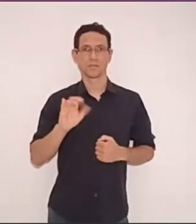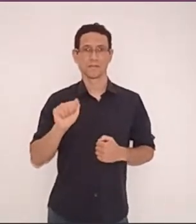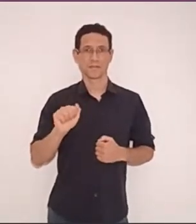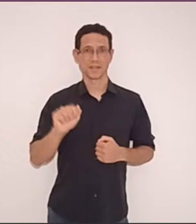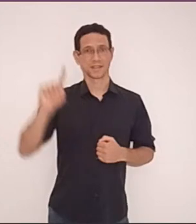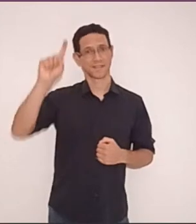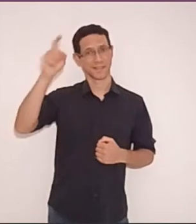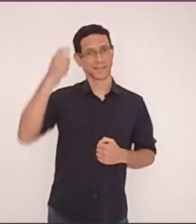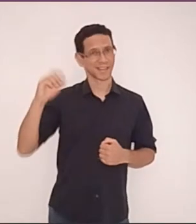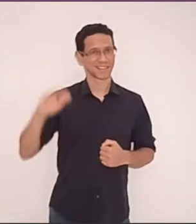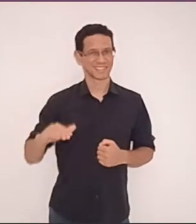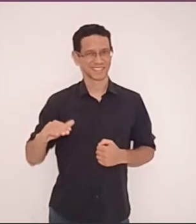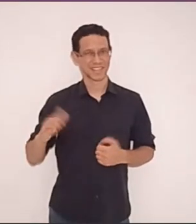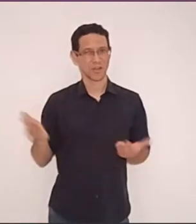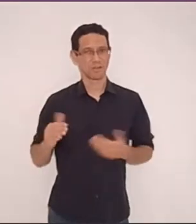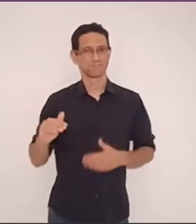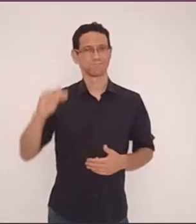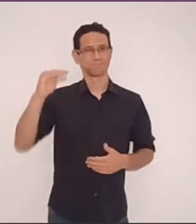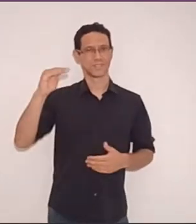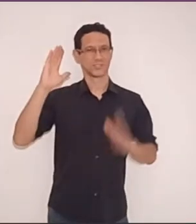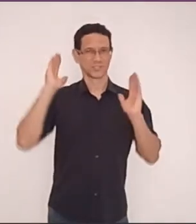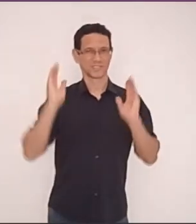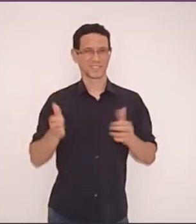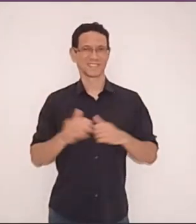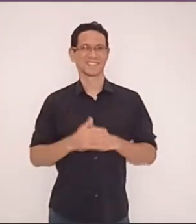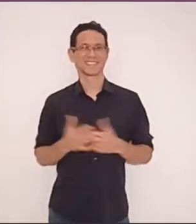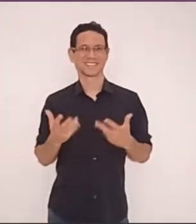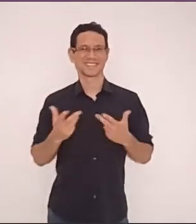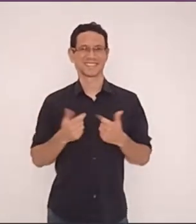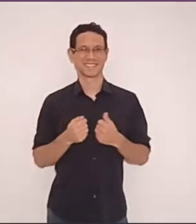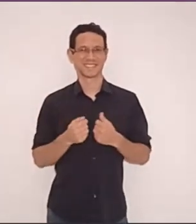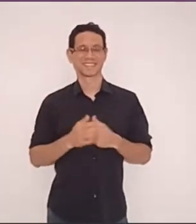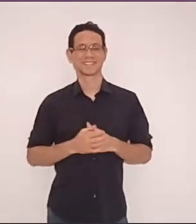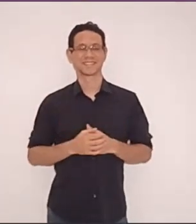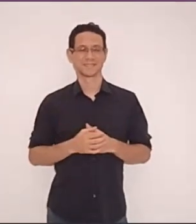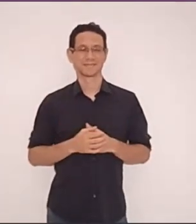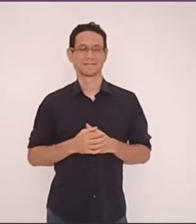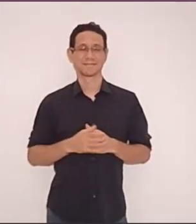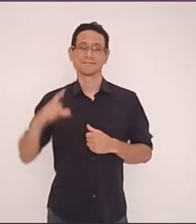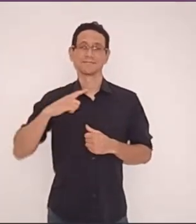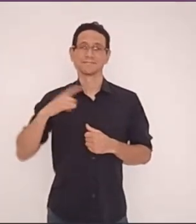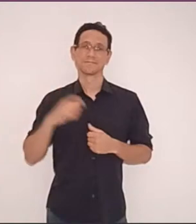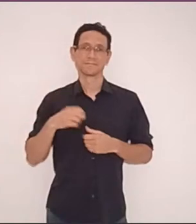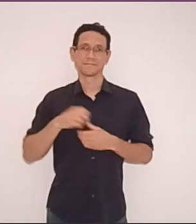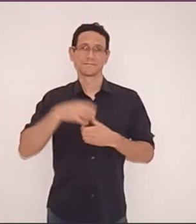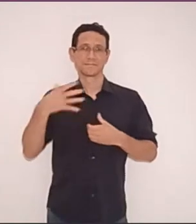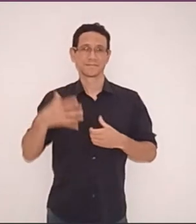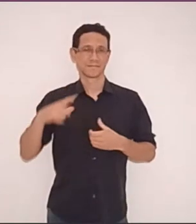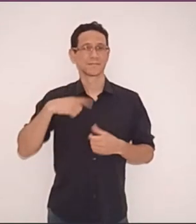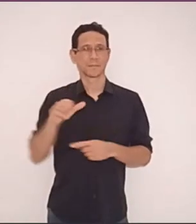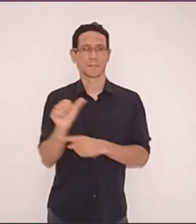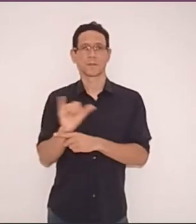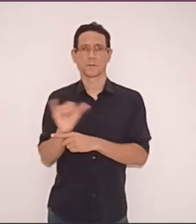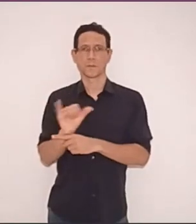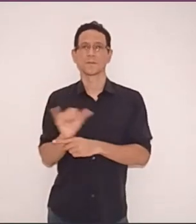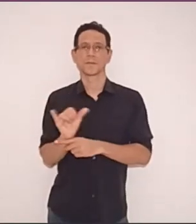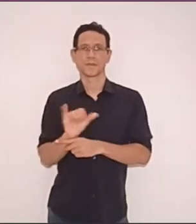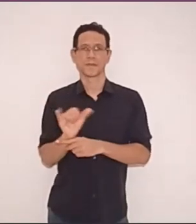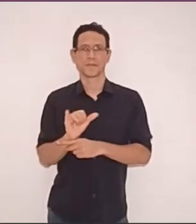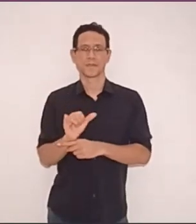era uma criança agora já tá aí com menina adolescência maravilhosa então tem esse material também disponível lá no YouTube